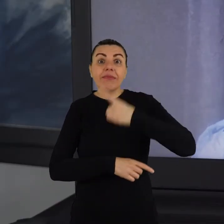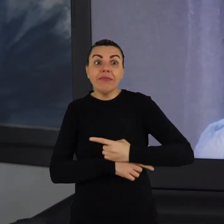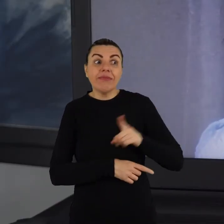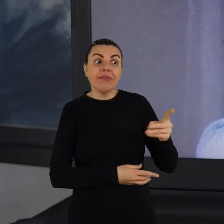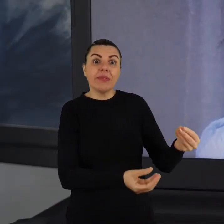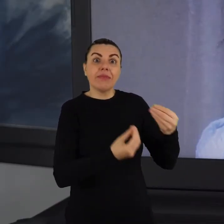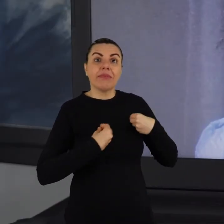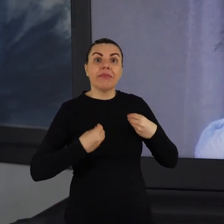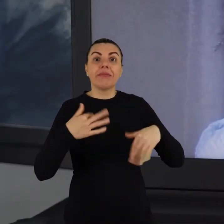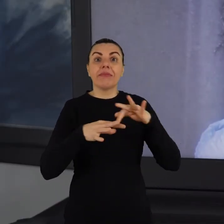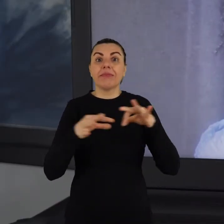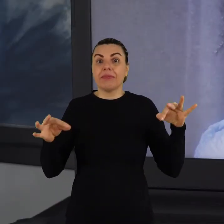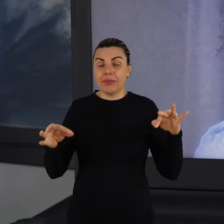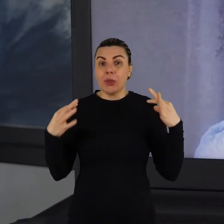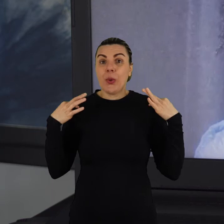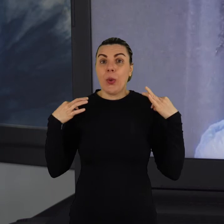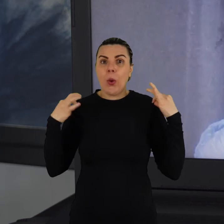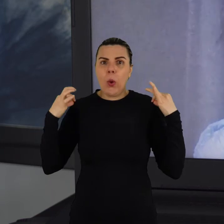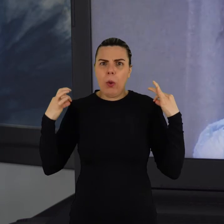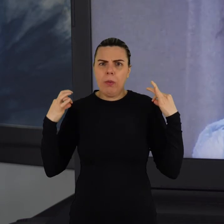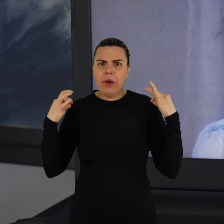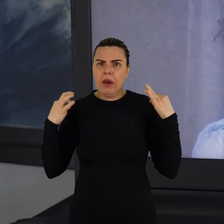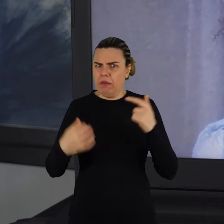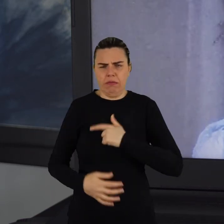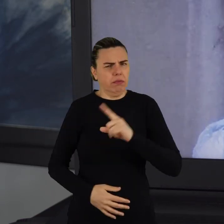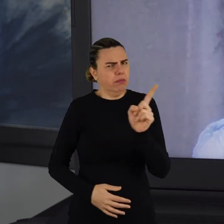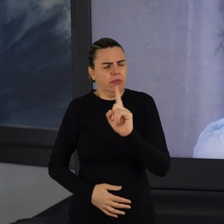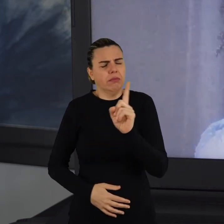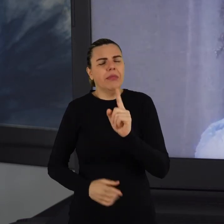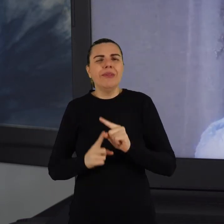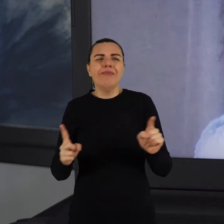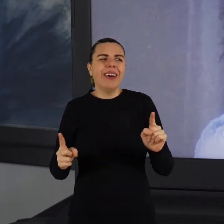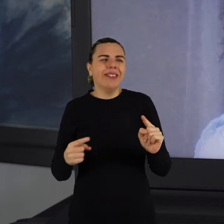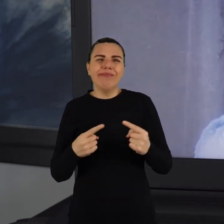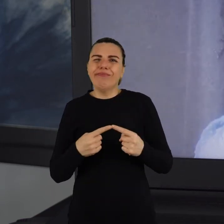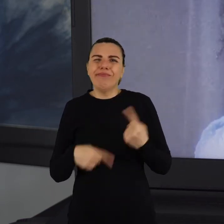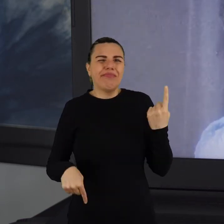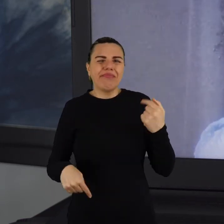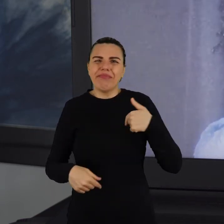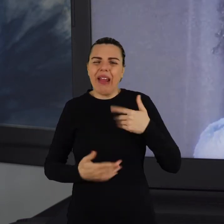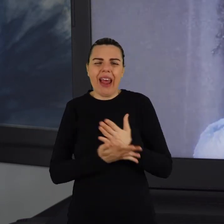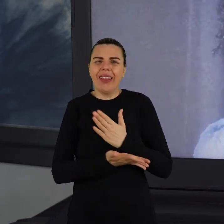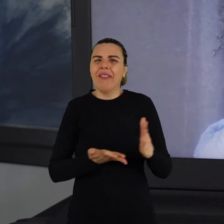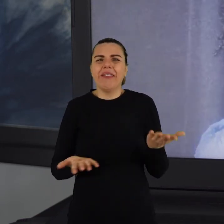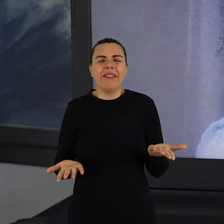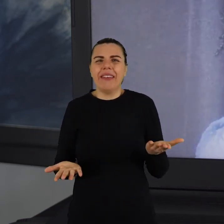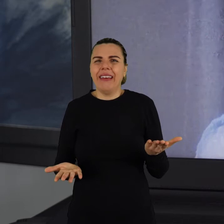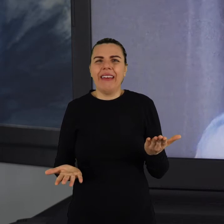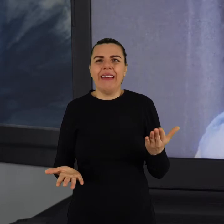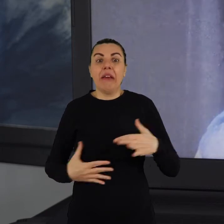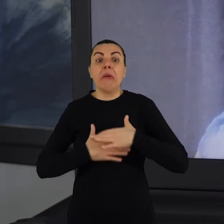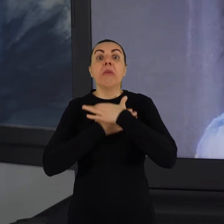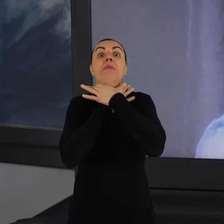me presenteou com uma roupa. Não era uma roupa feia, mas era uma roupa que não tinha nada a ver comigo,